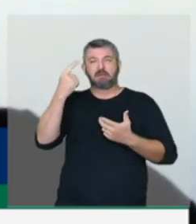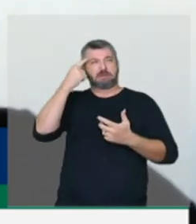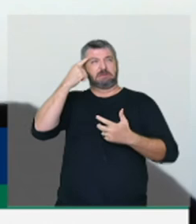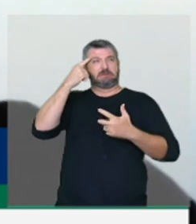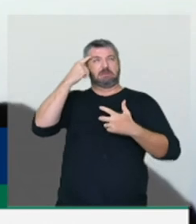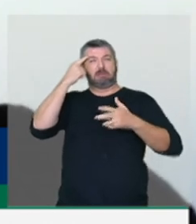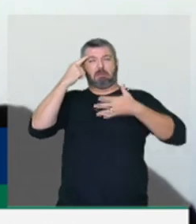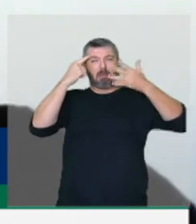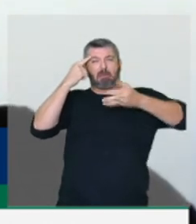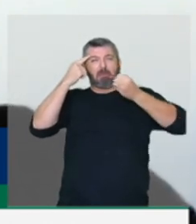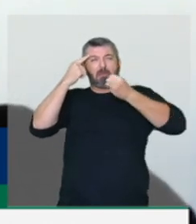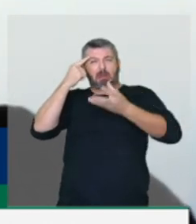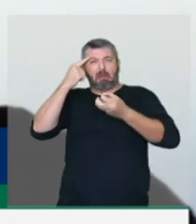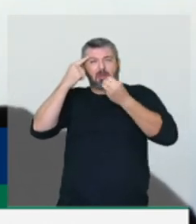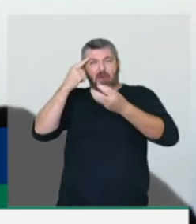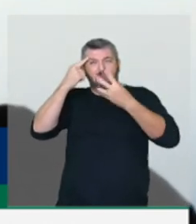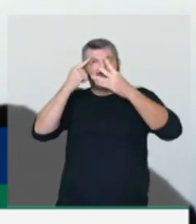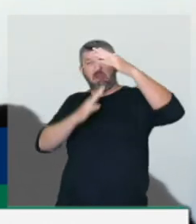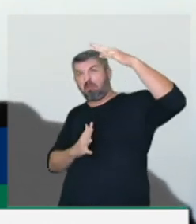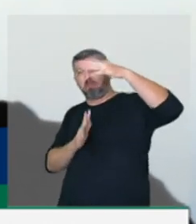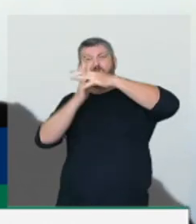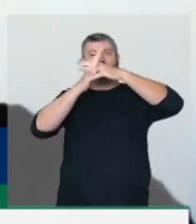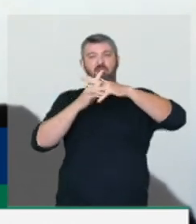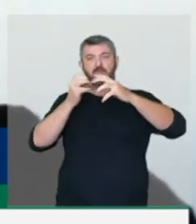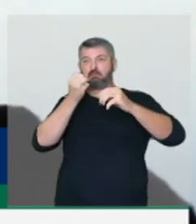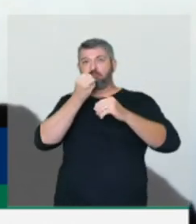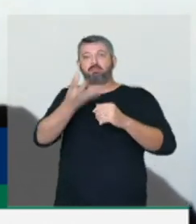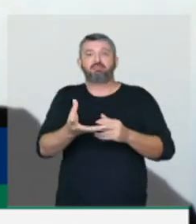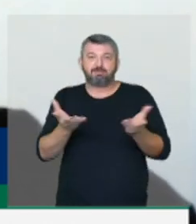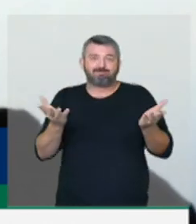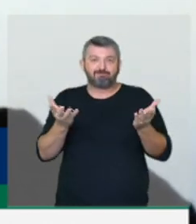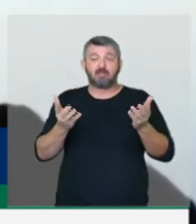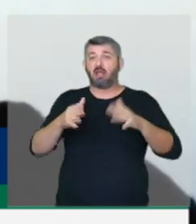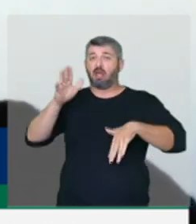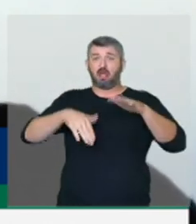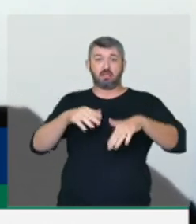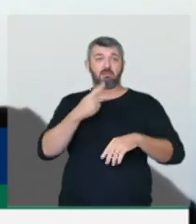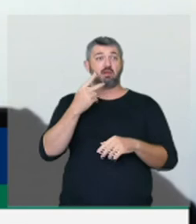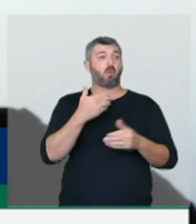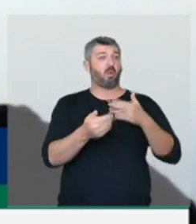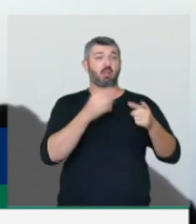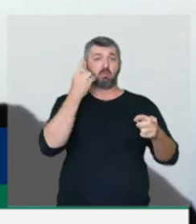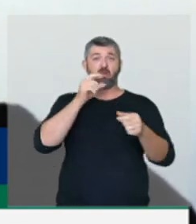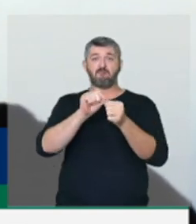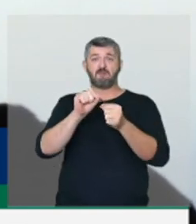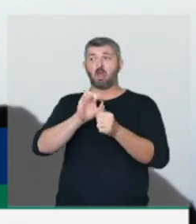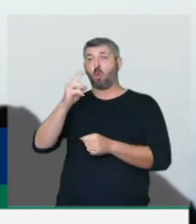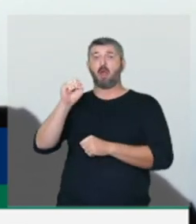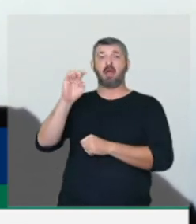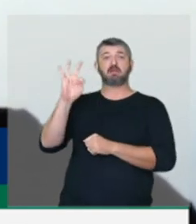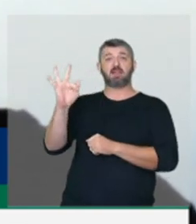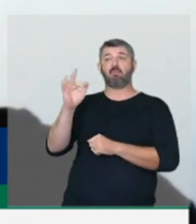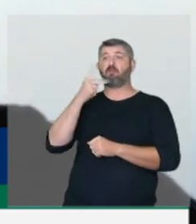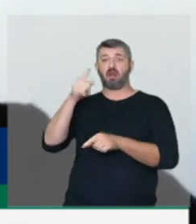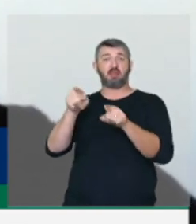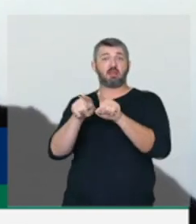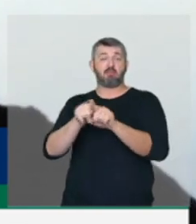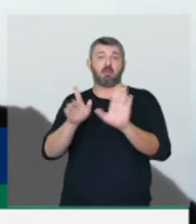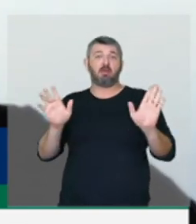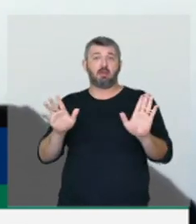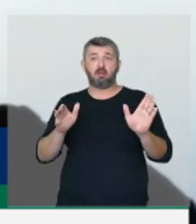na vida? Qual deputado ou senador ou próprio ministro do STF que jamais exageraram em suas falas